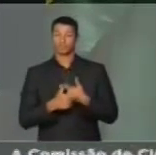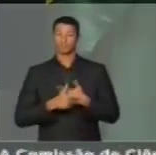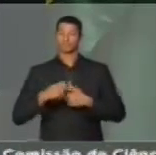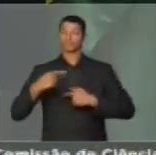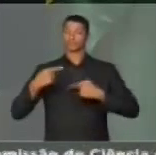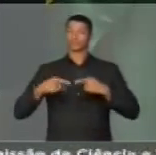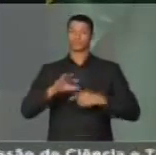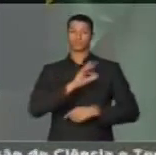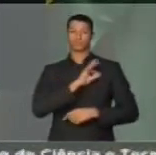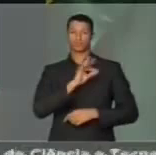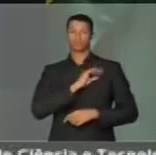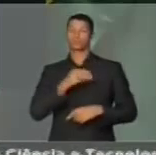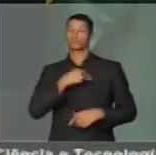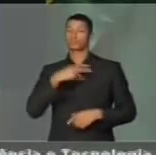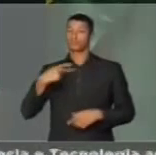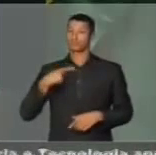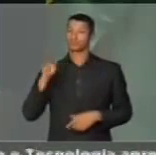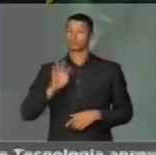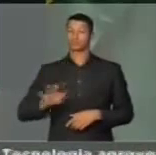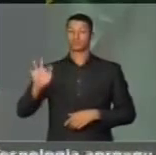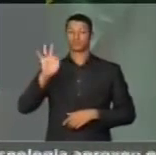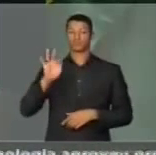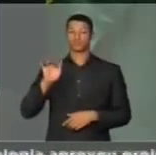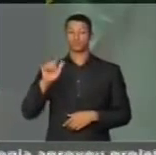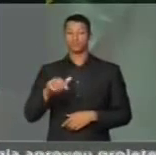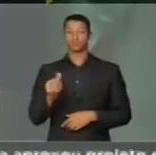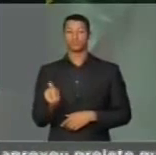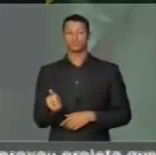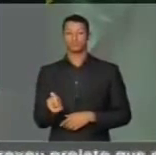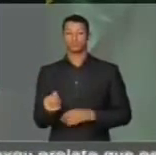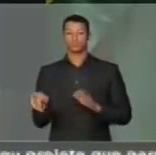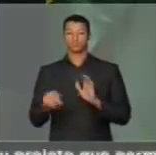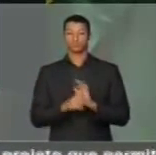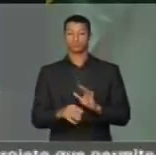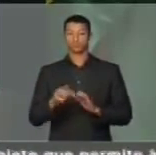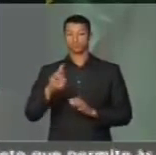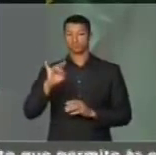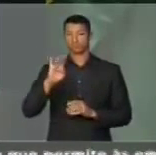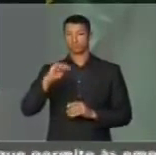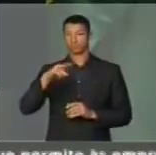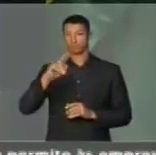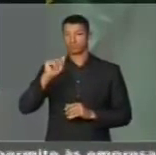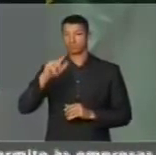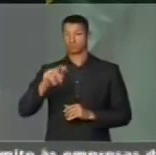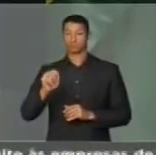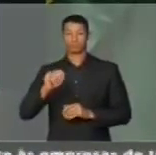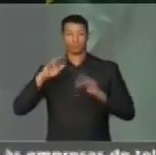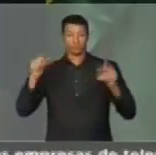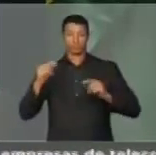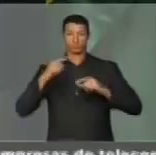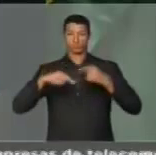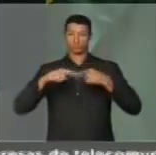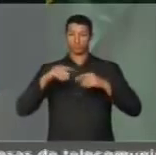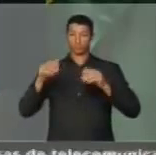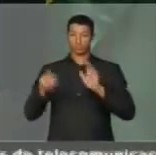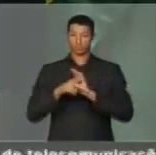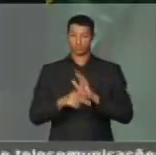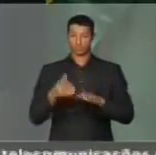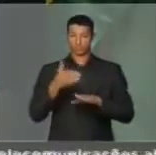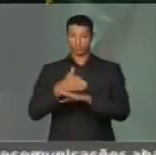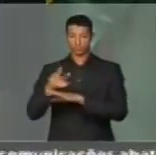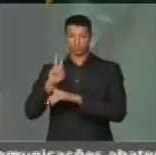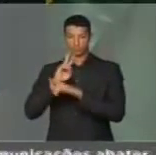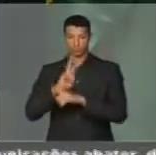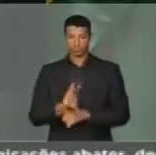Polícia Federal, do Ministério Público Federal, né, do próprio Tribunal de Contas, enfim, todos os órgãos ligados à parte de